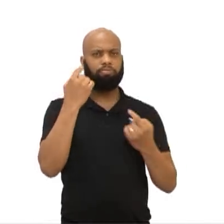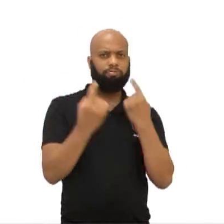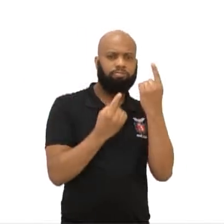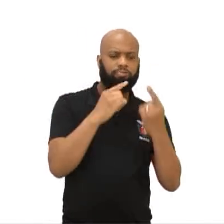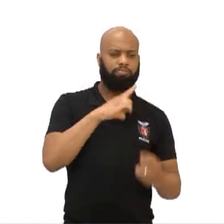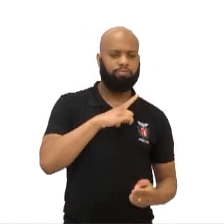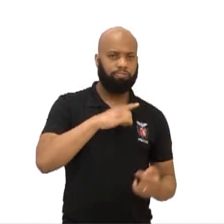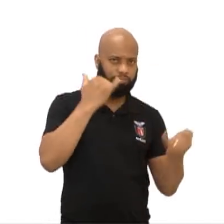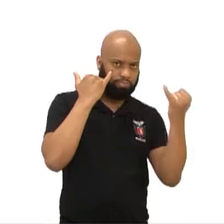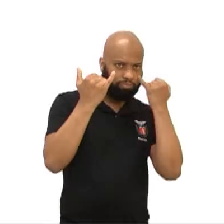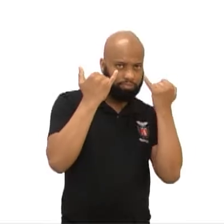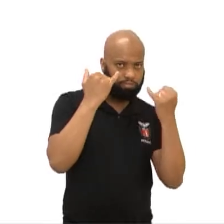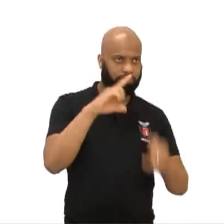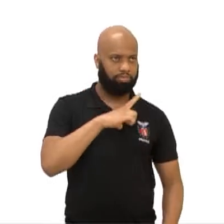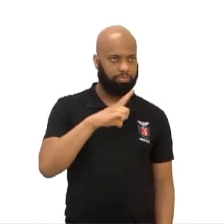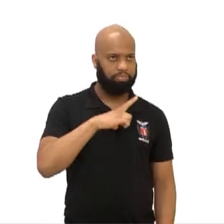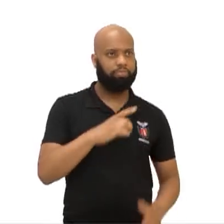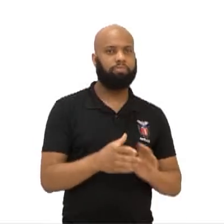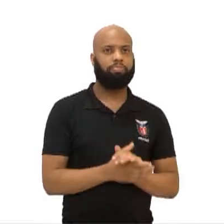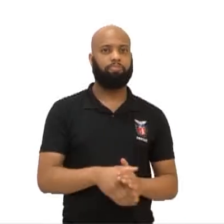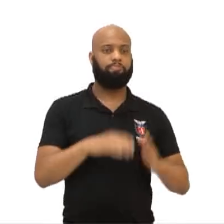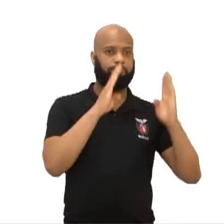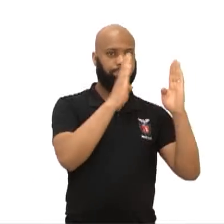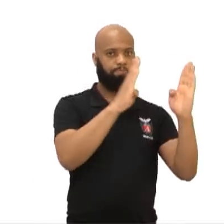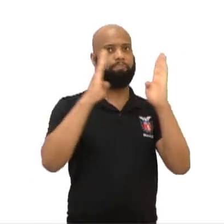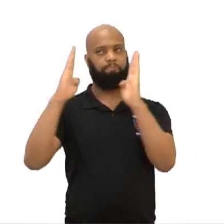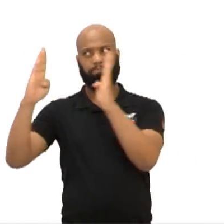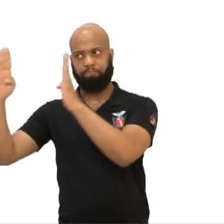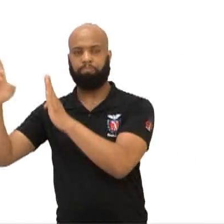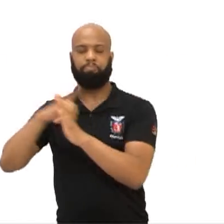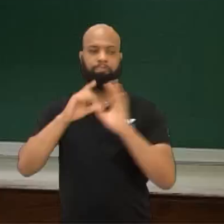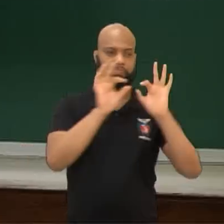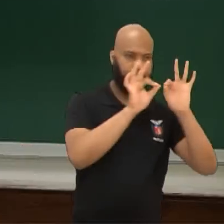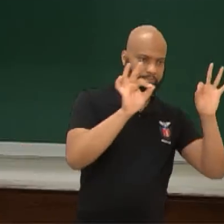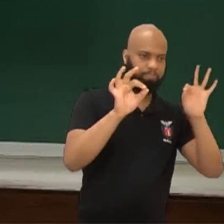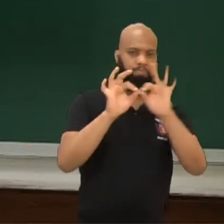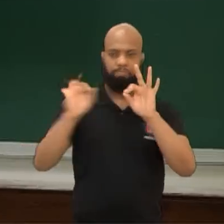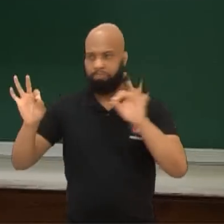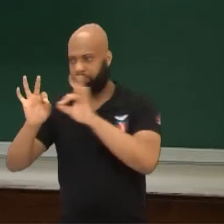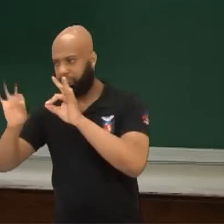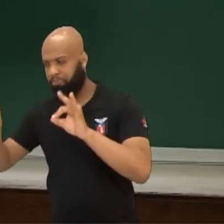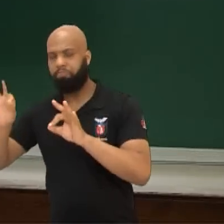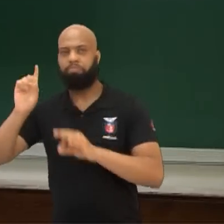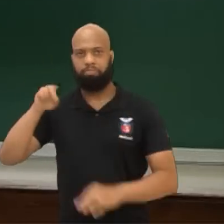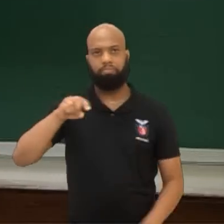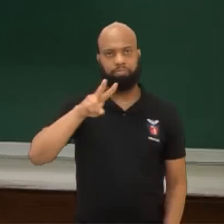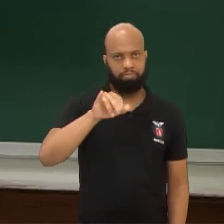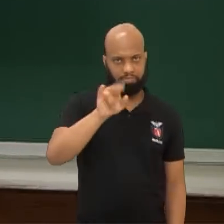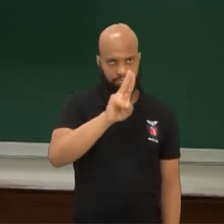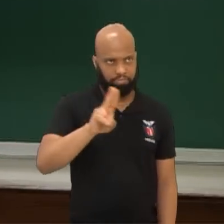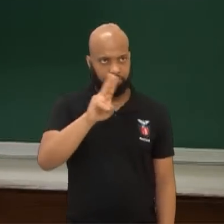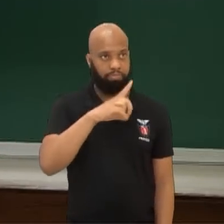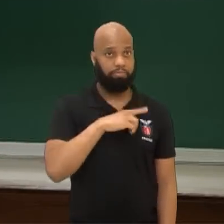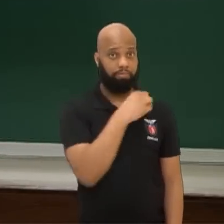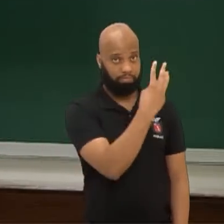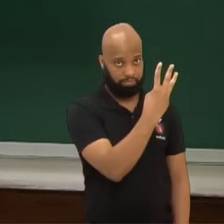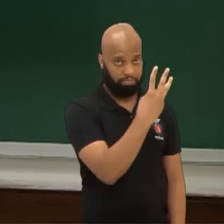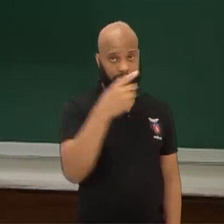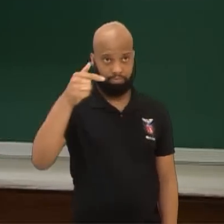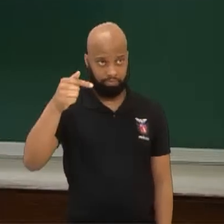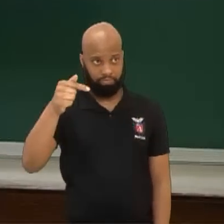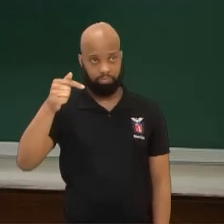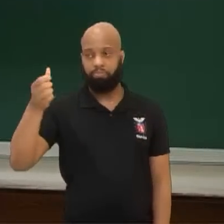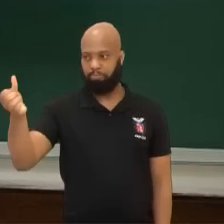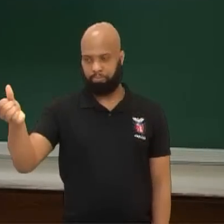eram os segmentos, né? Quais foram as distâncias que ele percorreu, que vão ser os segmentos que a gente vai pegar. 3,